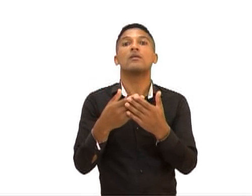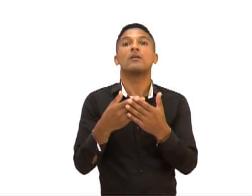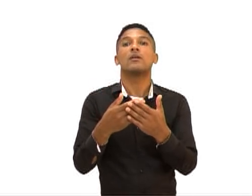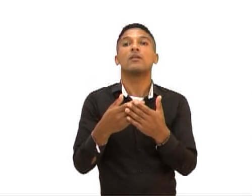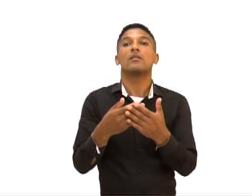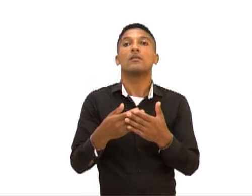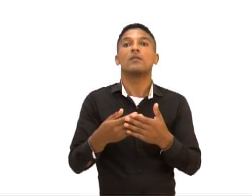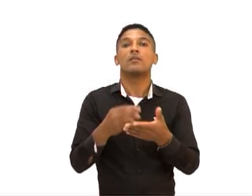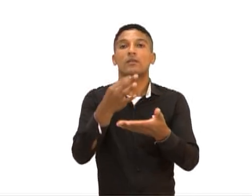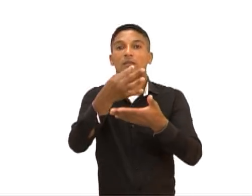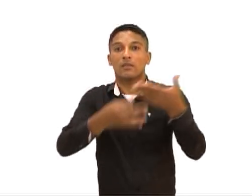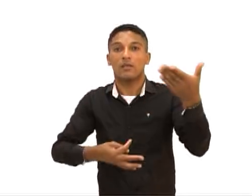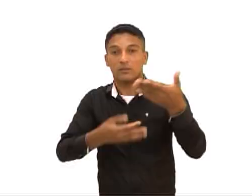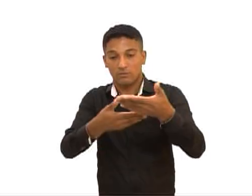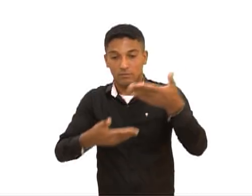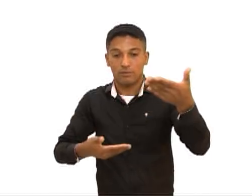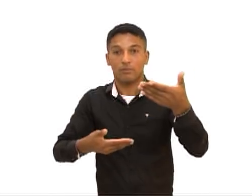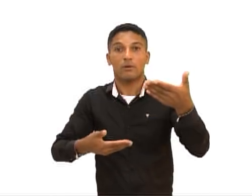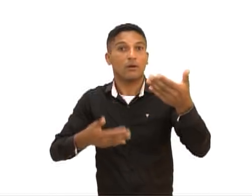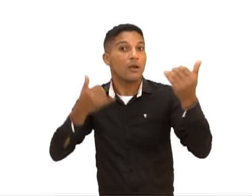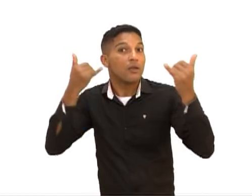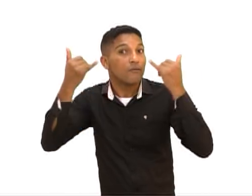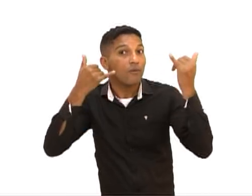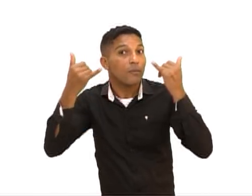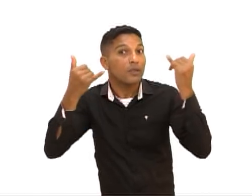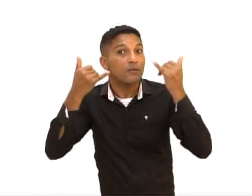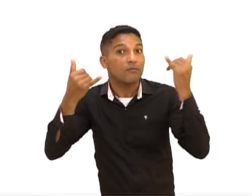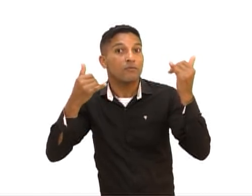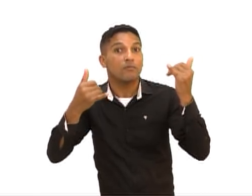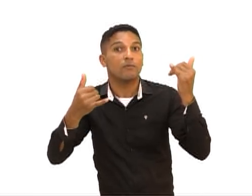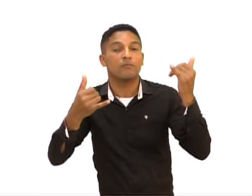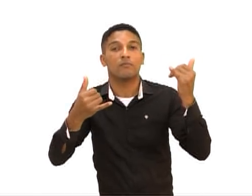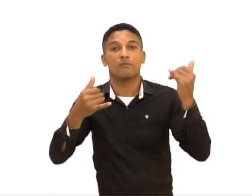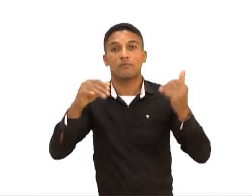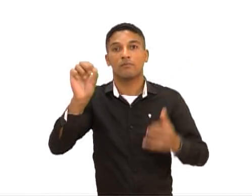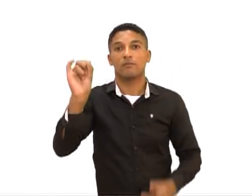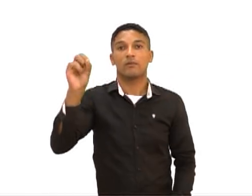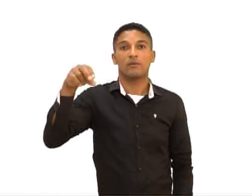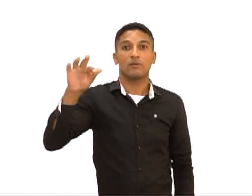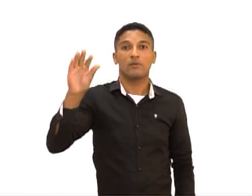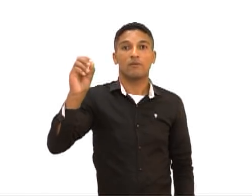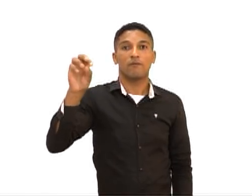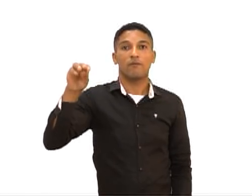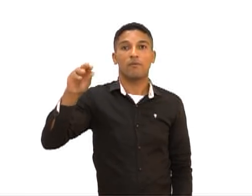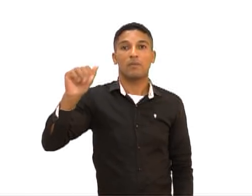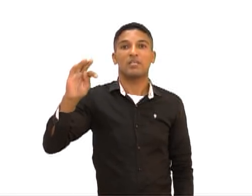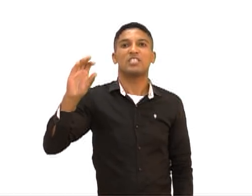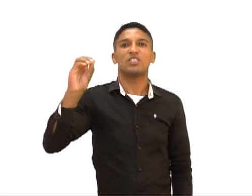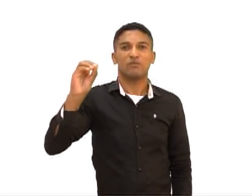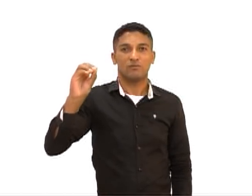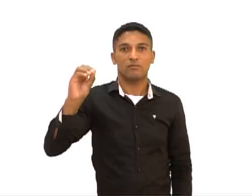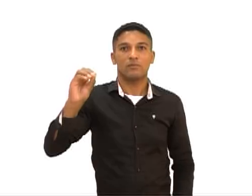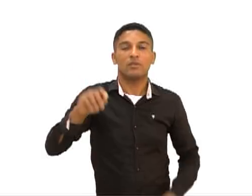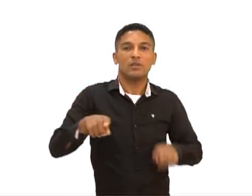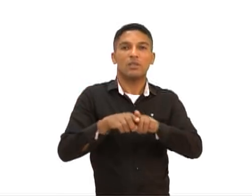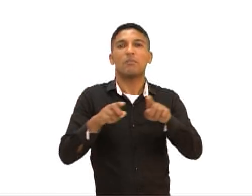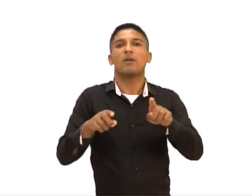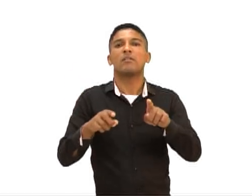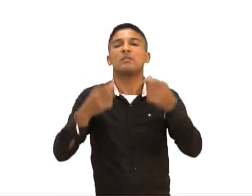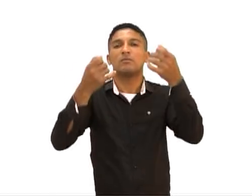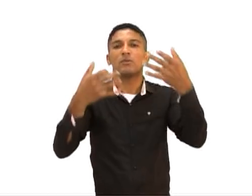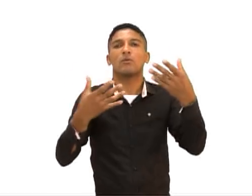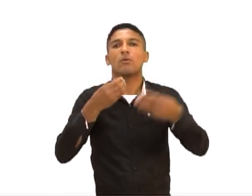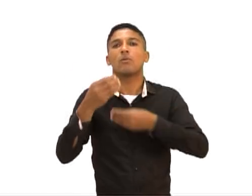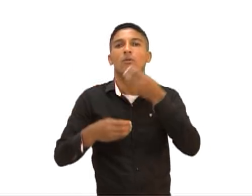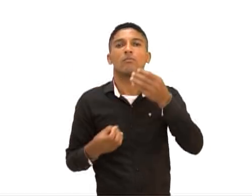vimos, dentre vários textos informativos, como que se explica a história da origem dos objetos, né, a evolução